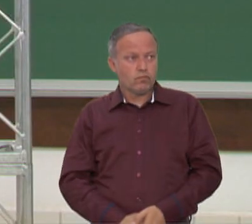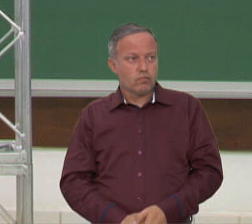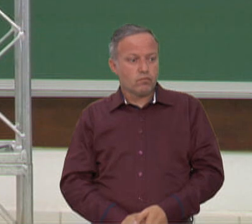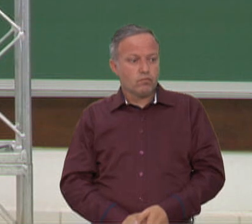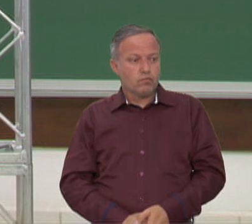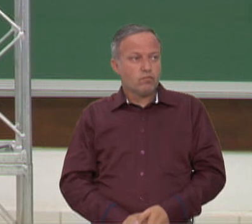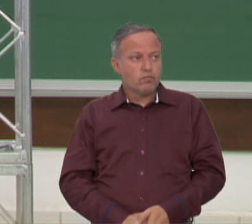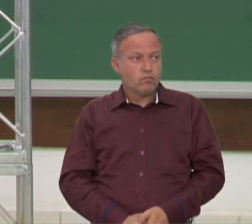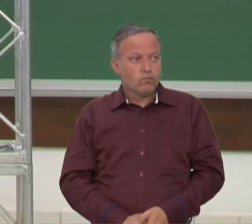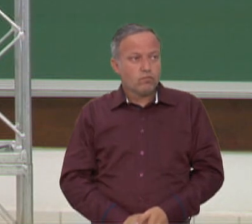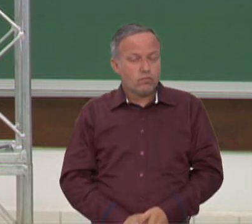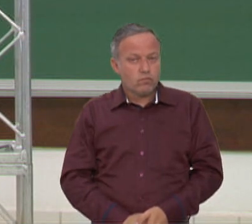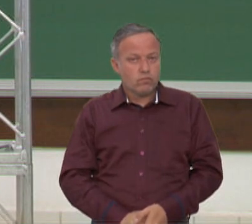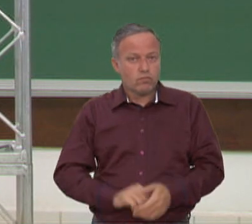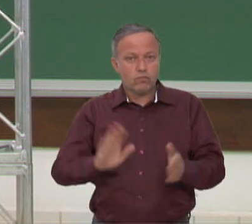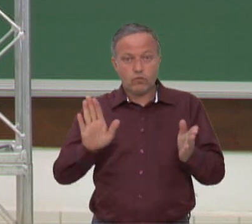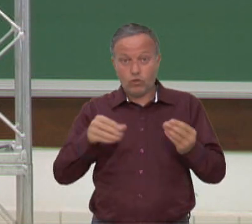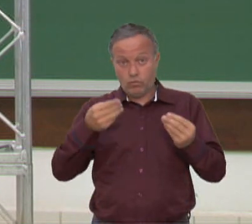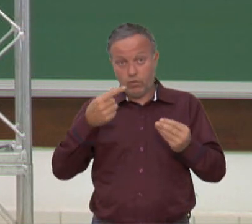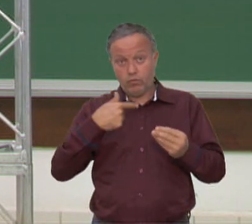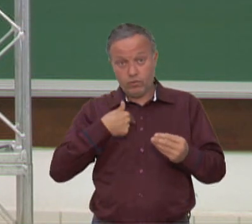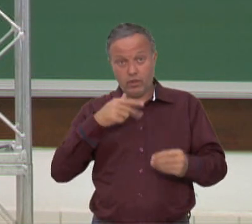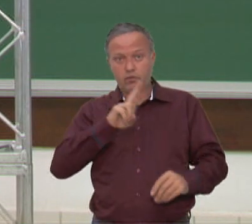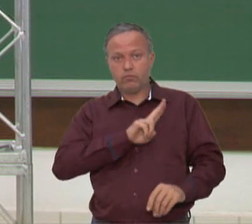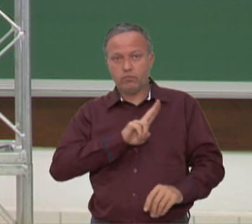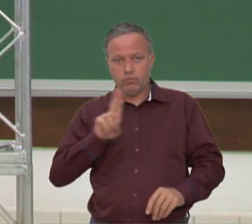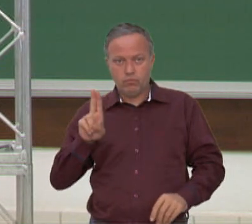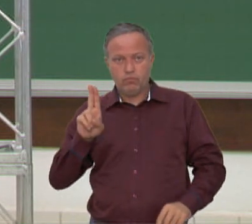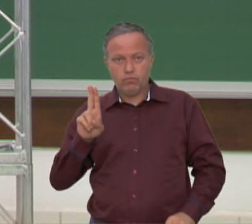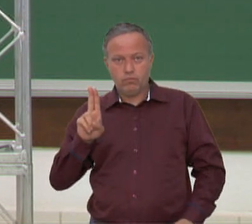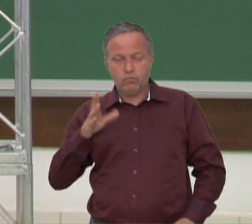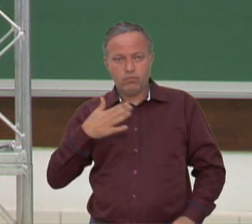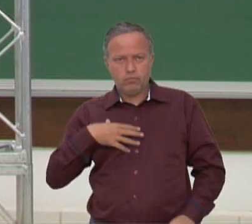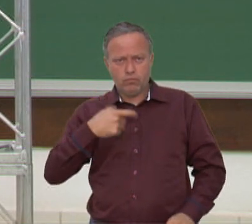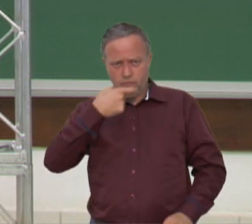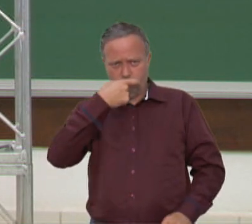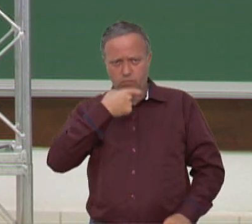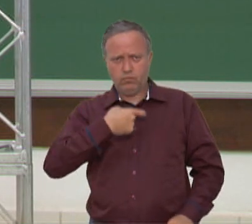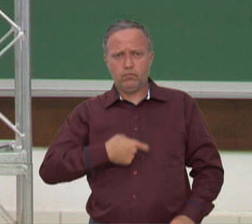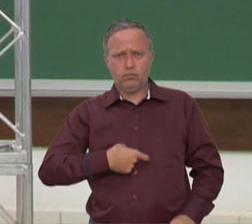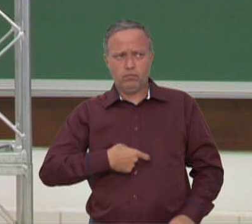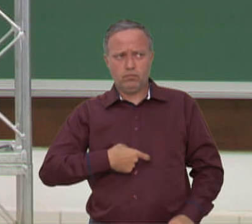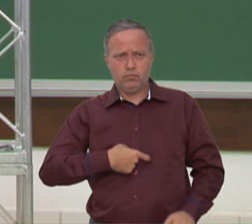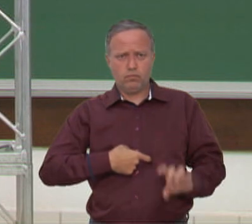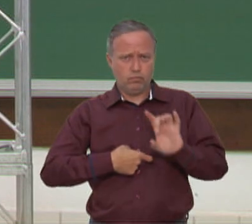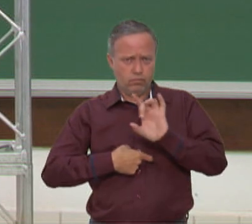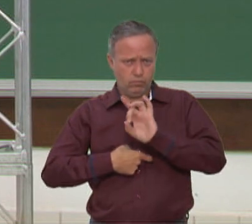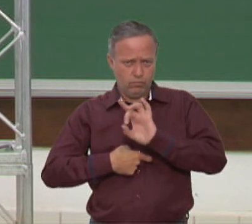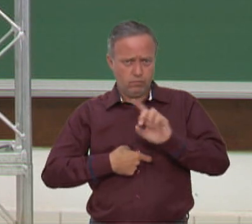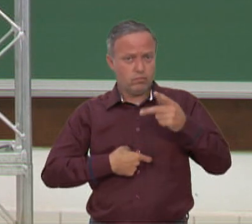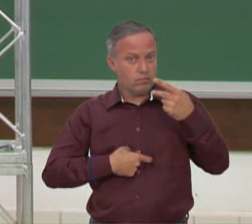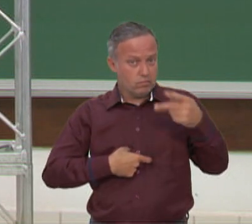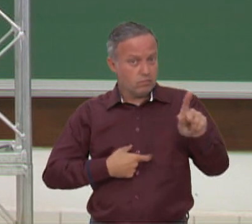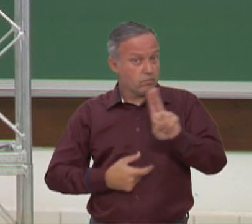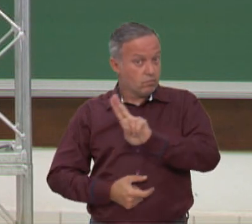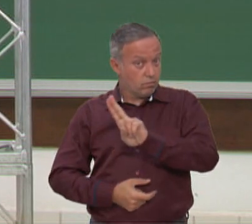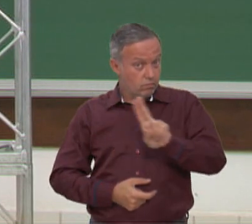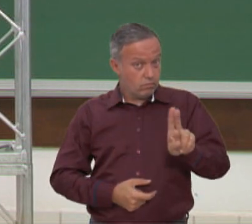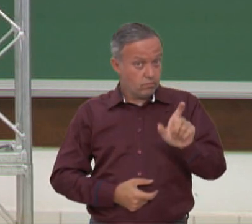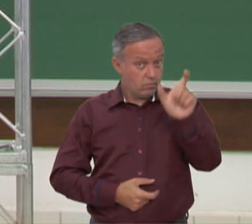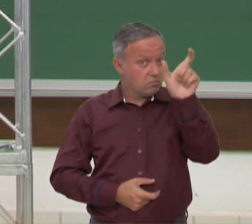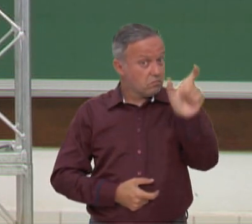ali é como eu tenho o meu nome, eu tenho a minha personalidade, cada um de vocês tem o seu nome, tem a